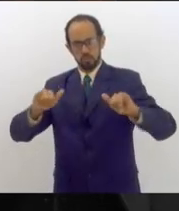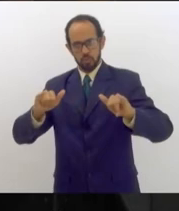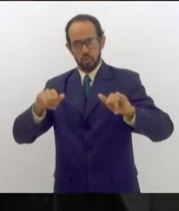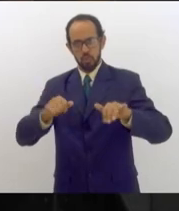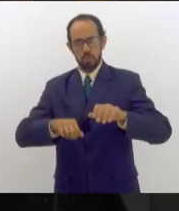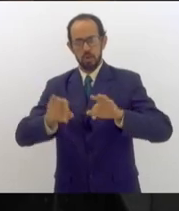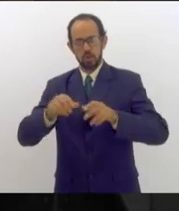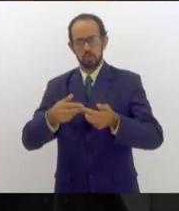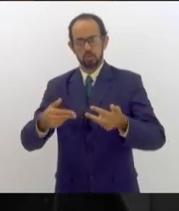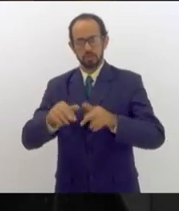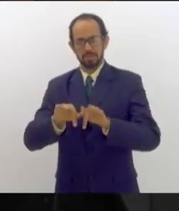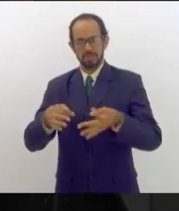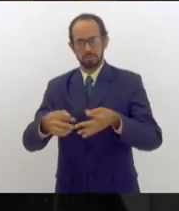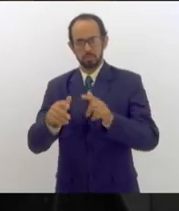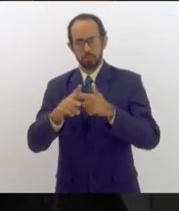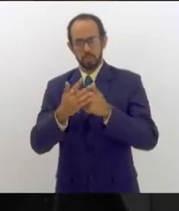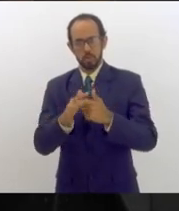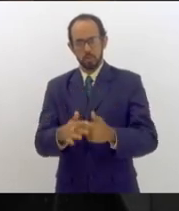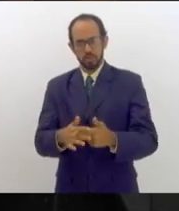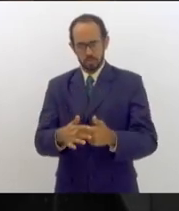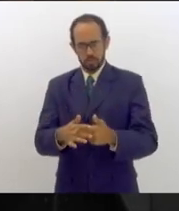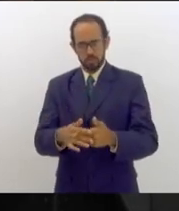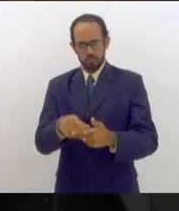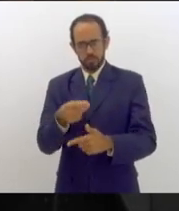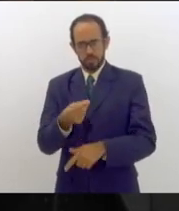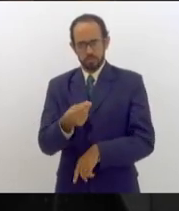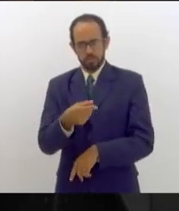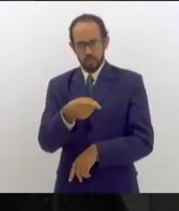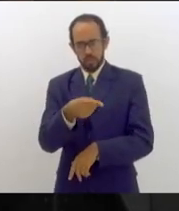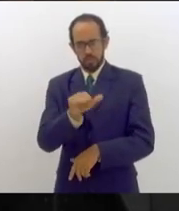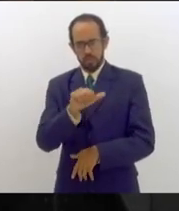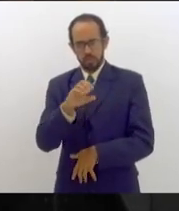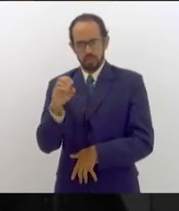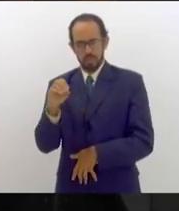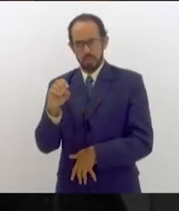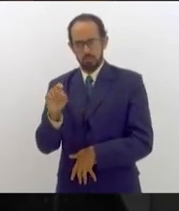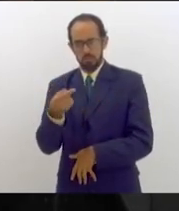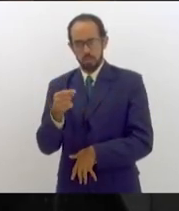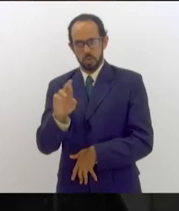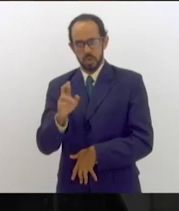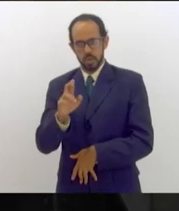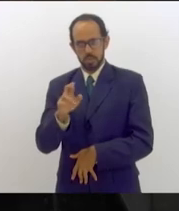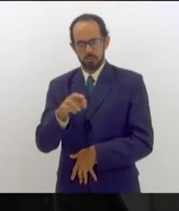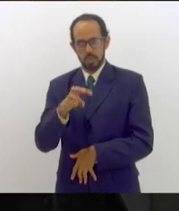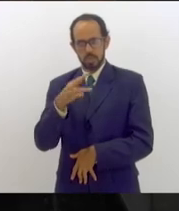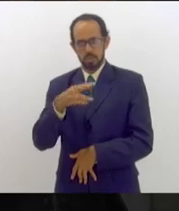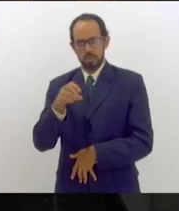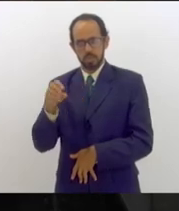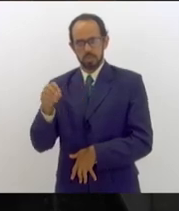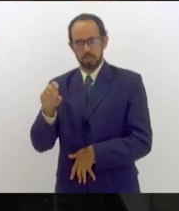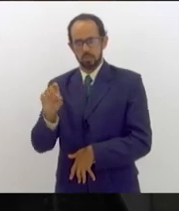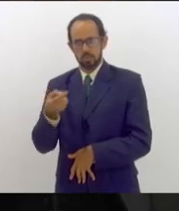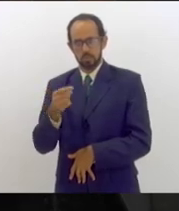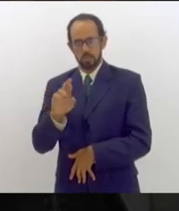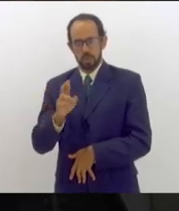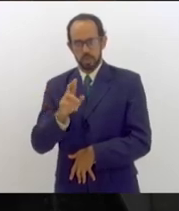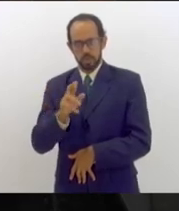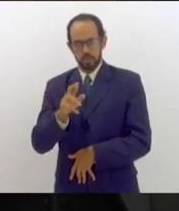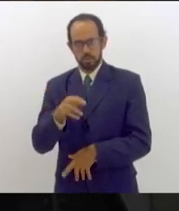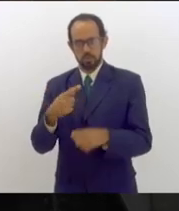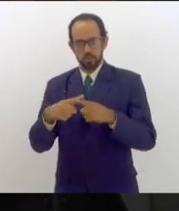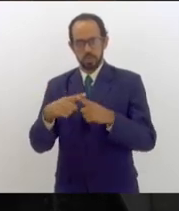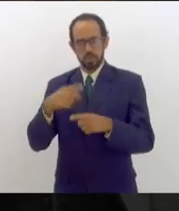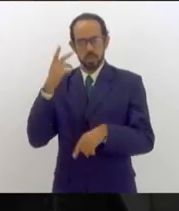simples que é o aumento uma correção desse valor de 100 mil reais para 300 mil reais quem São Paulo já teve